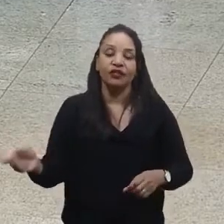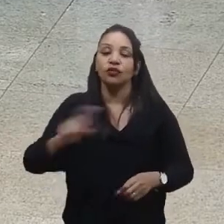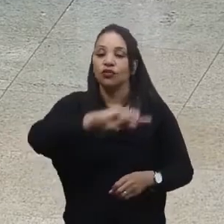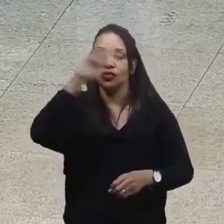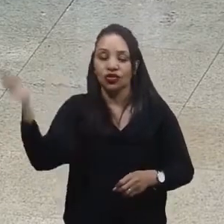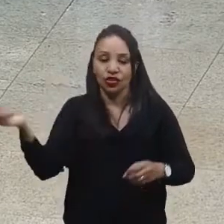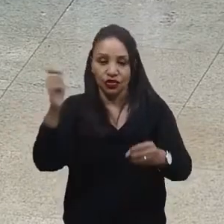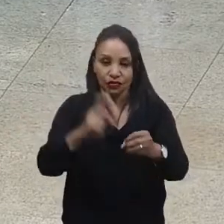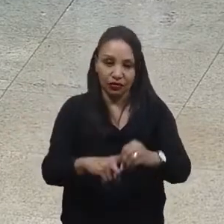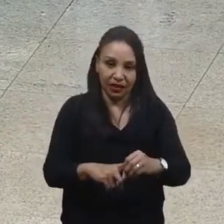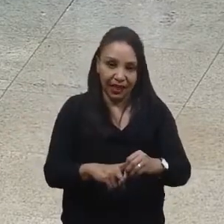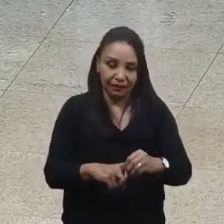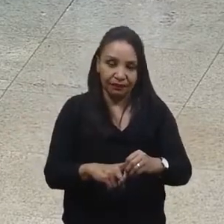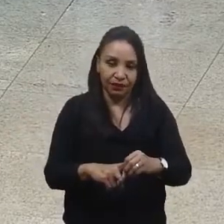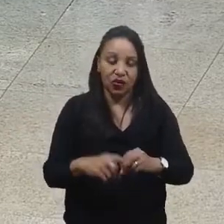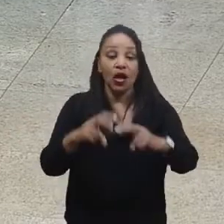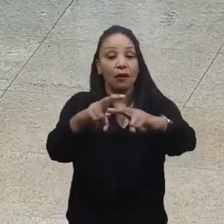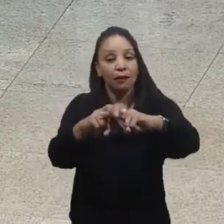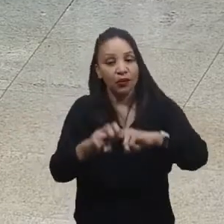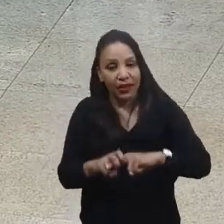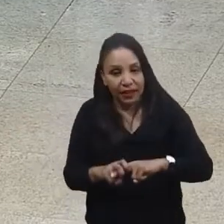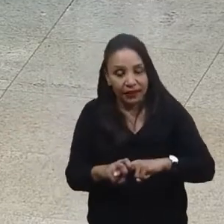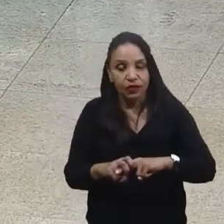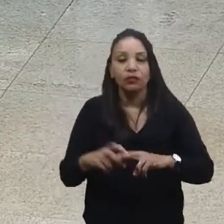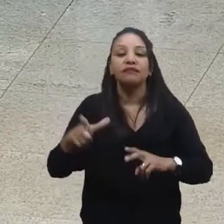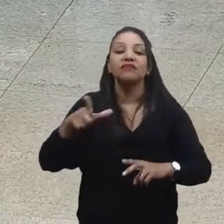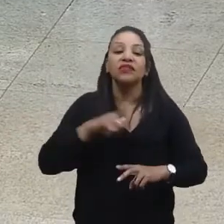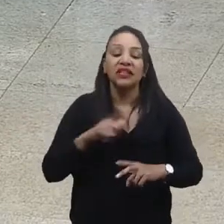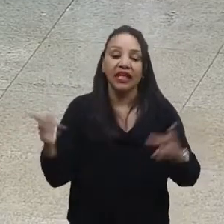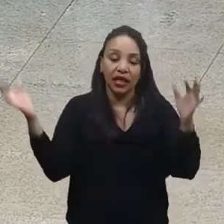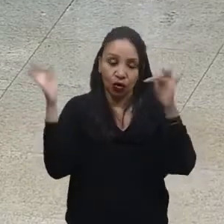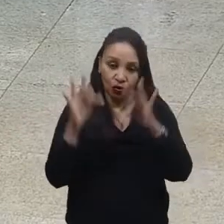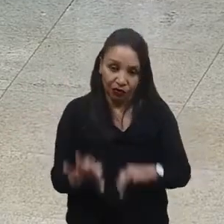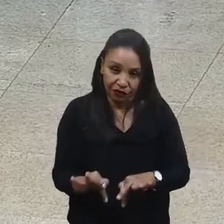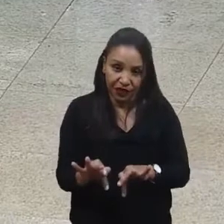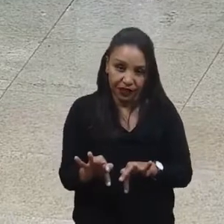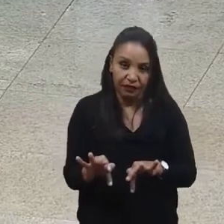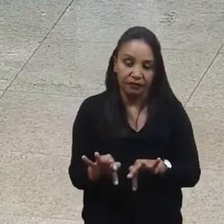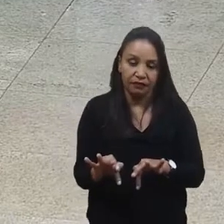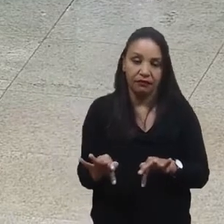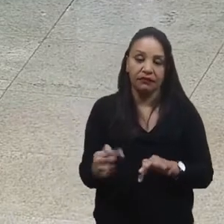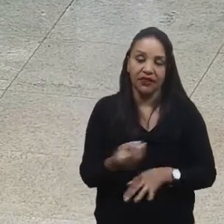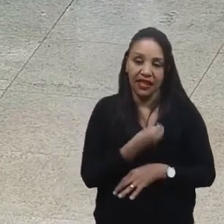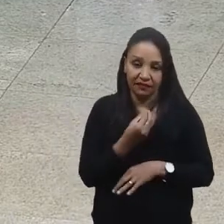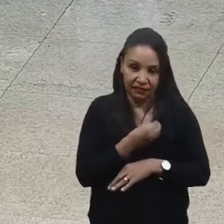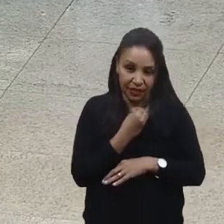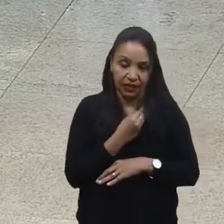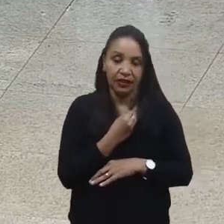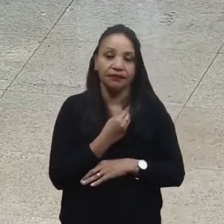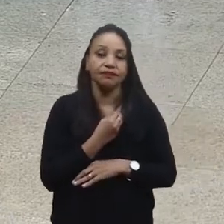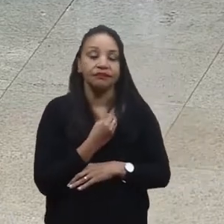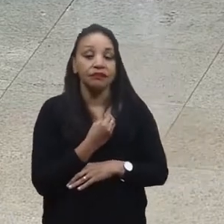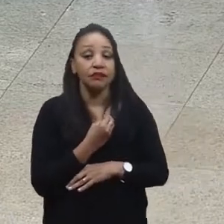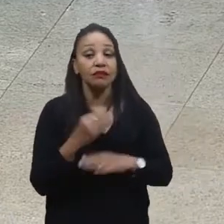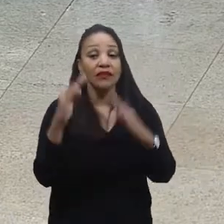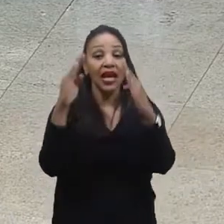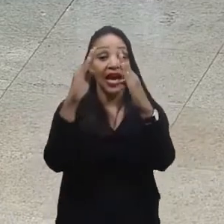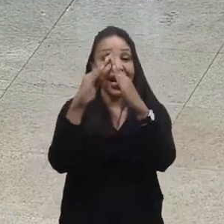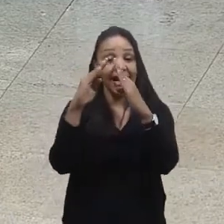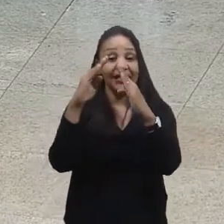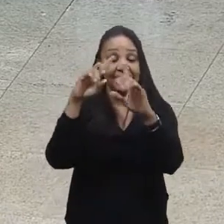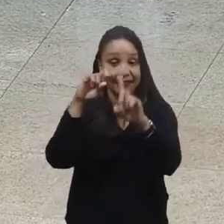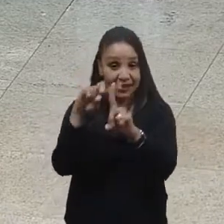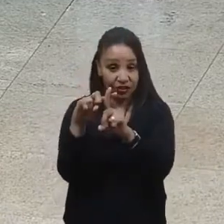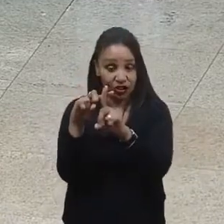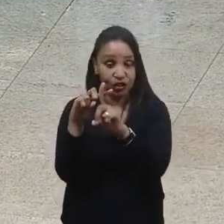Finn contemplar E aí a igreja como a igreja sábia tem uma uma liturgia que essa